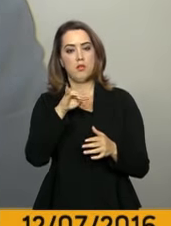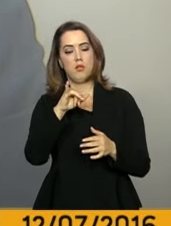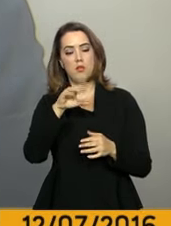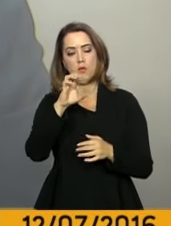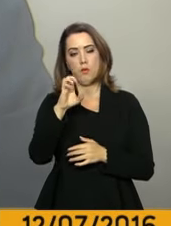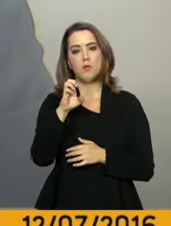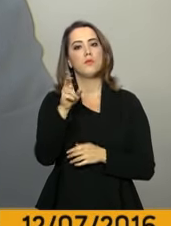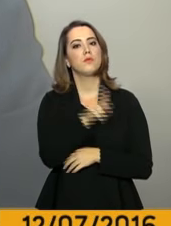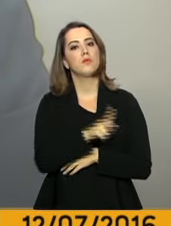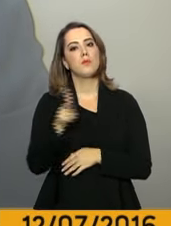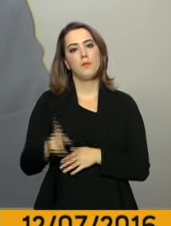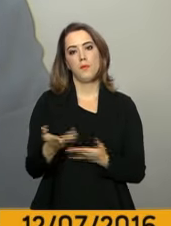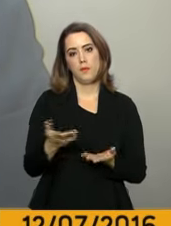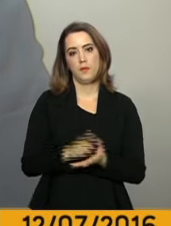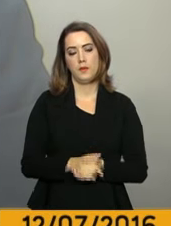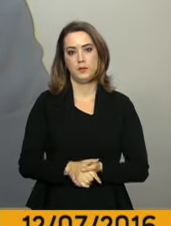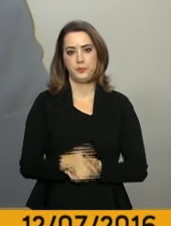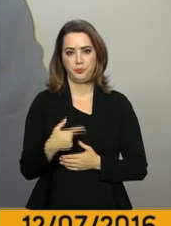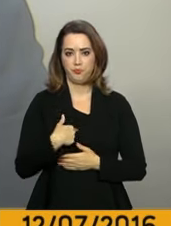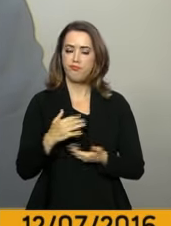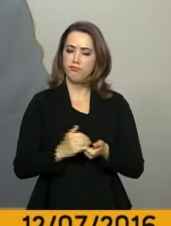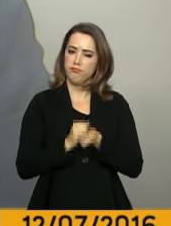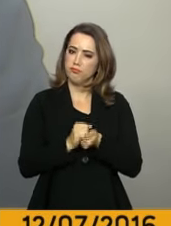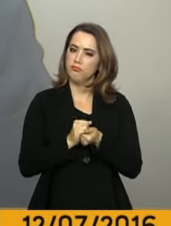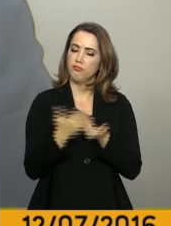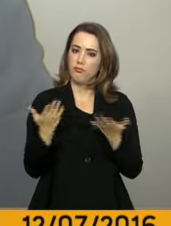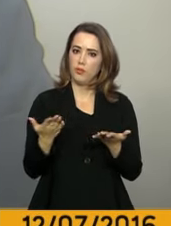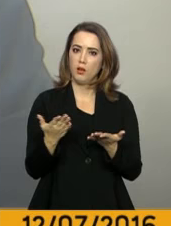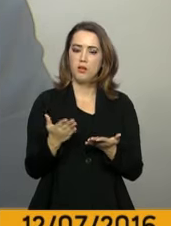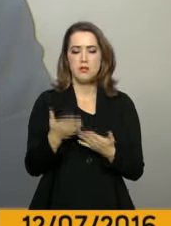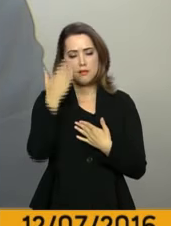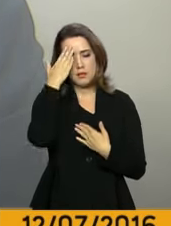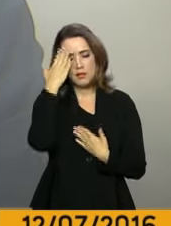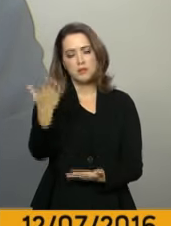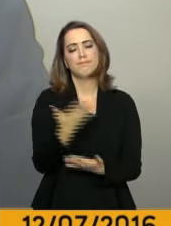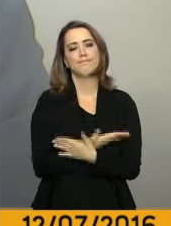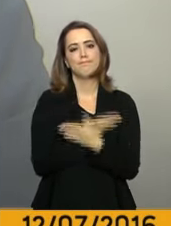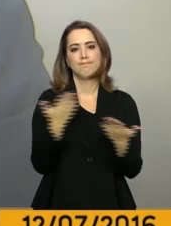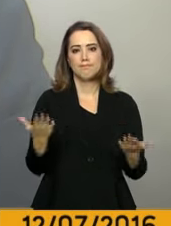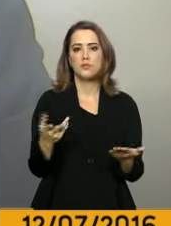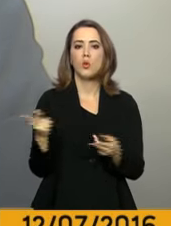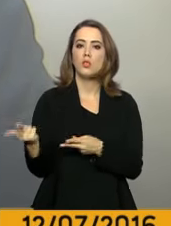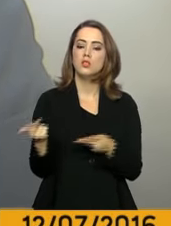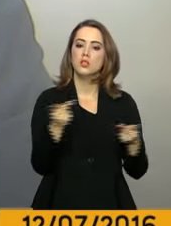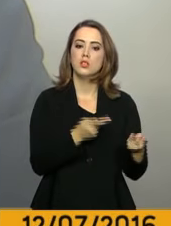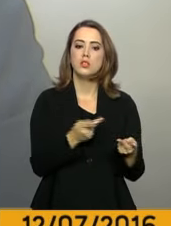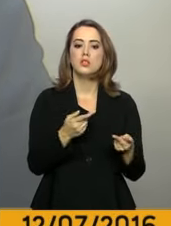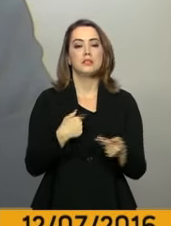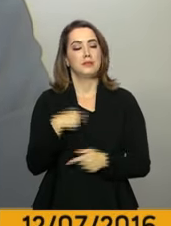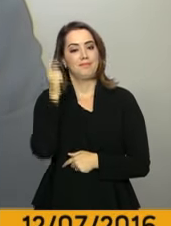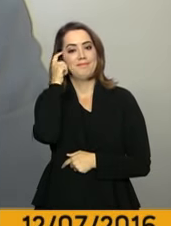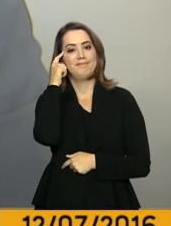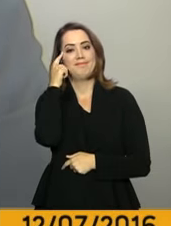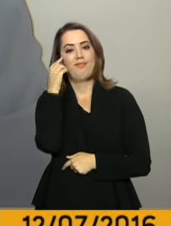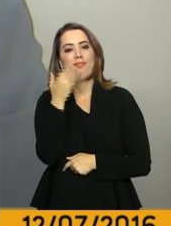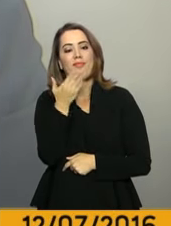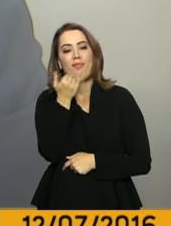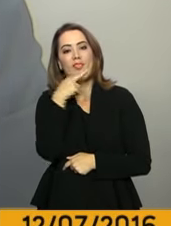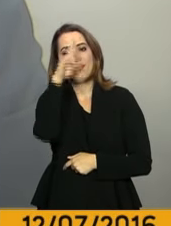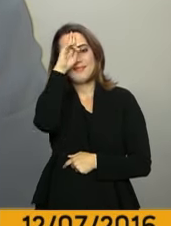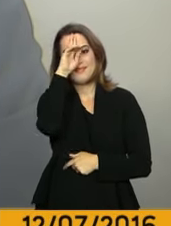quero saudar este momento Agradecer enormemente o convite eu pensei que eu vinha almoçar viu Marcos